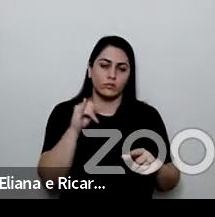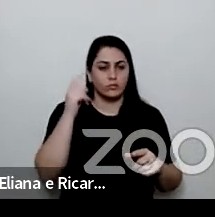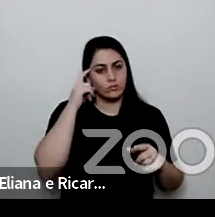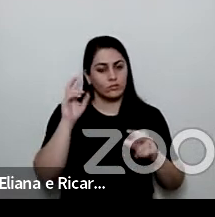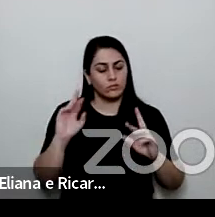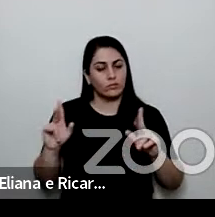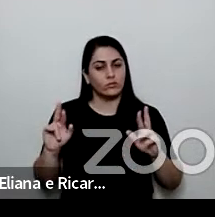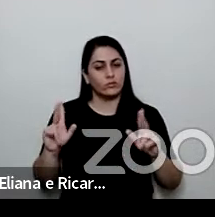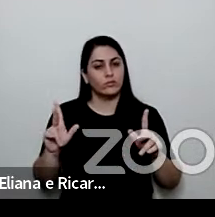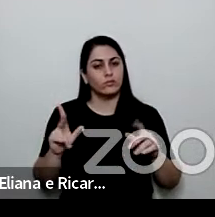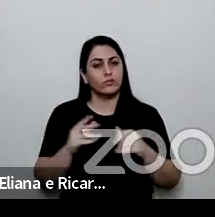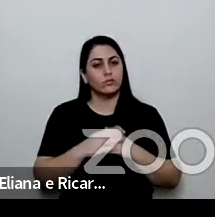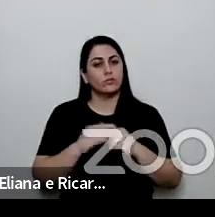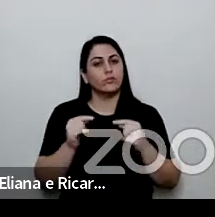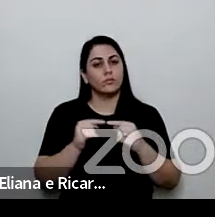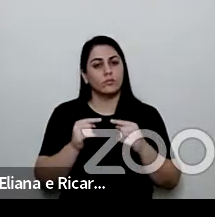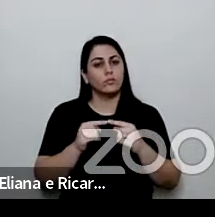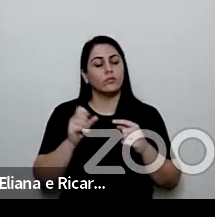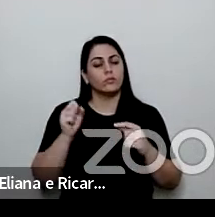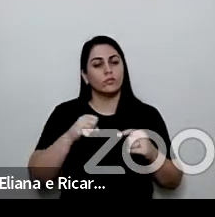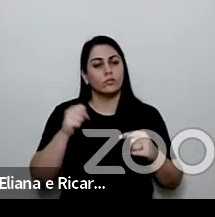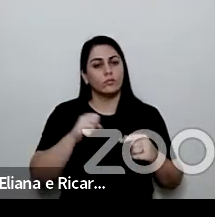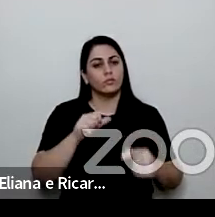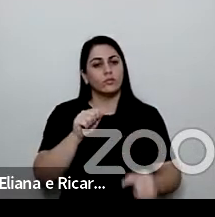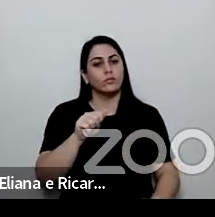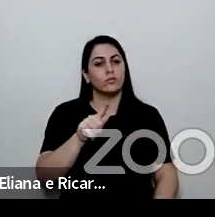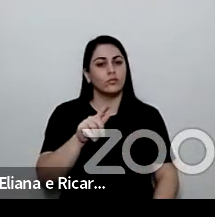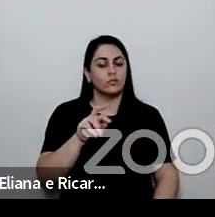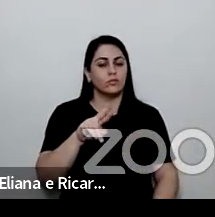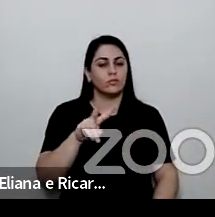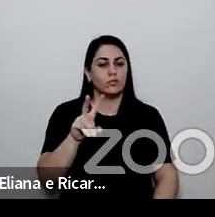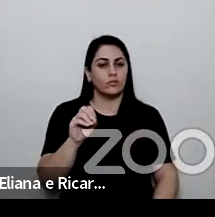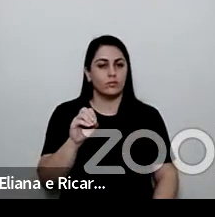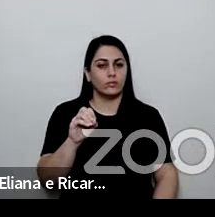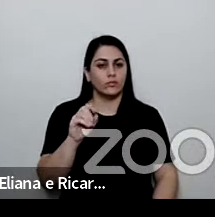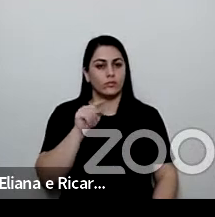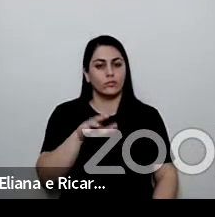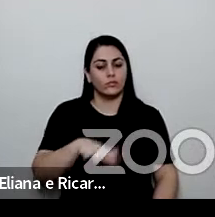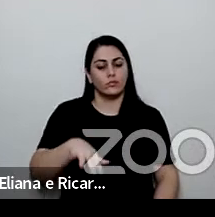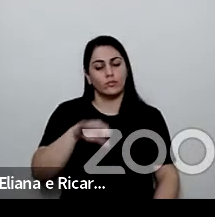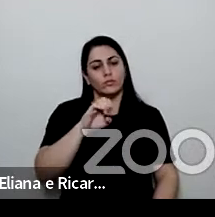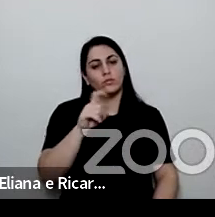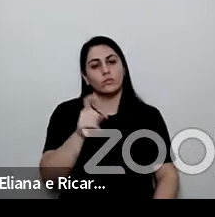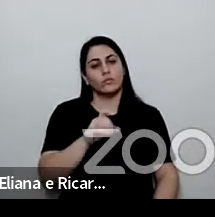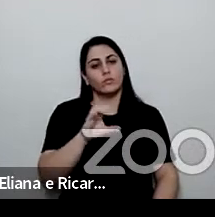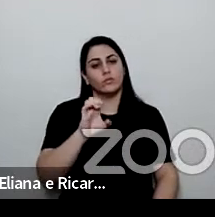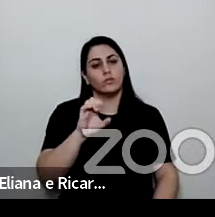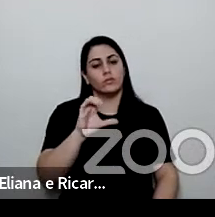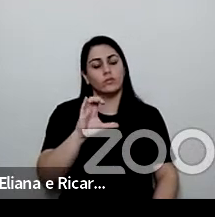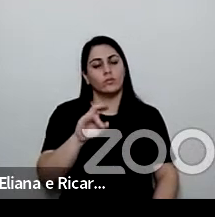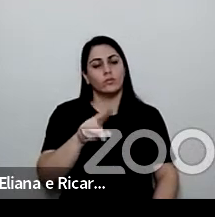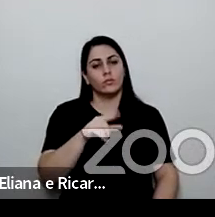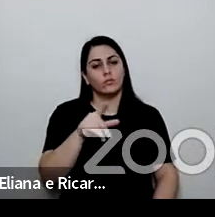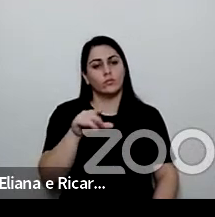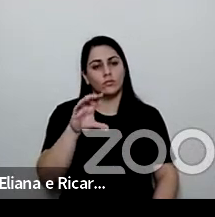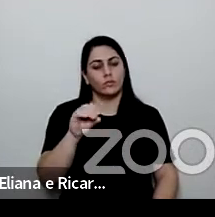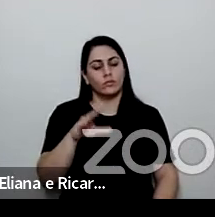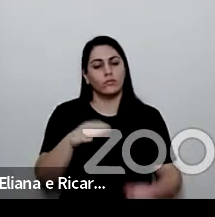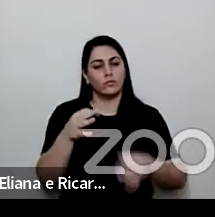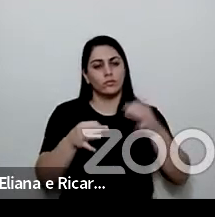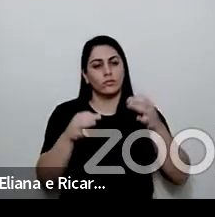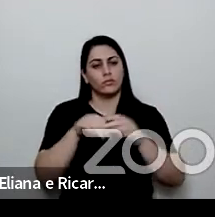eles são diferente cabeça e manejo do agravo de instrumento Quando falamos em O que são em comprimento de sentença ainda que na justiça